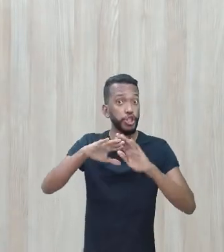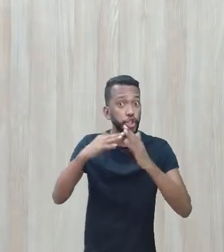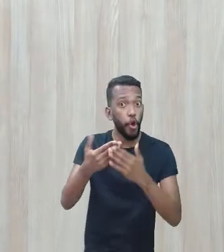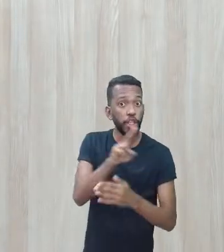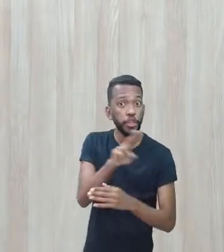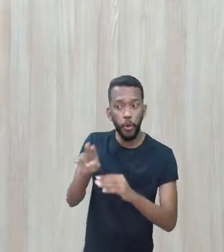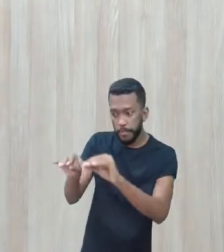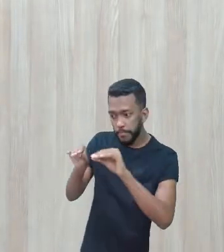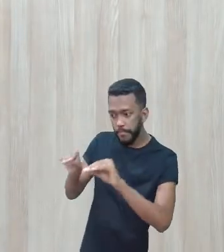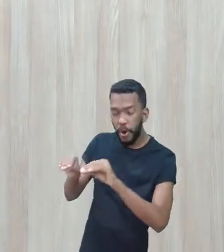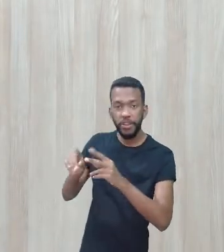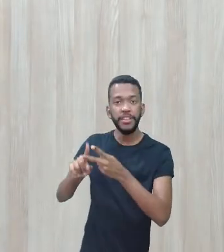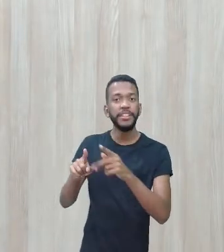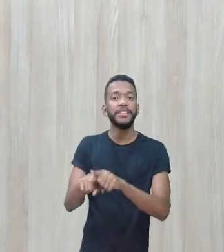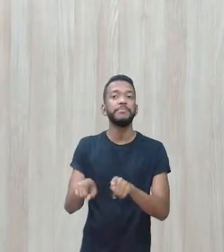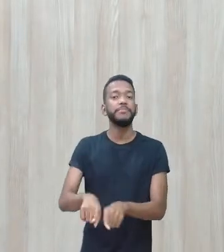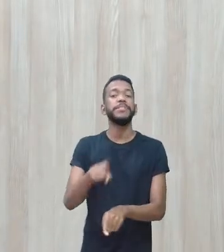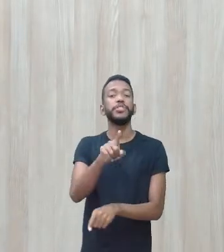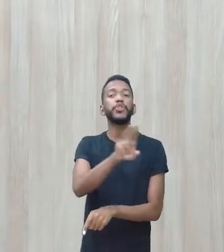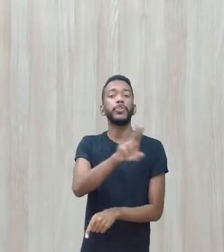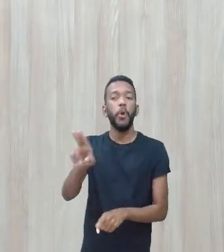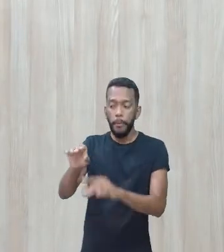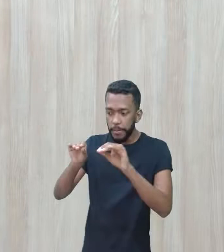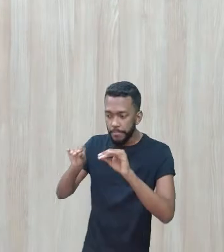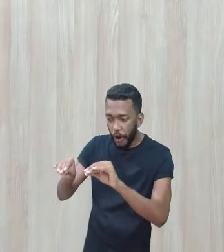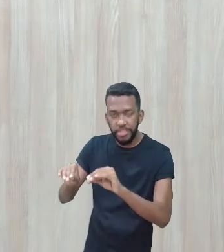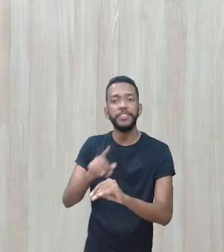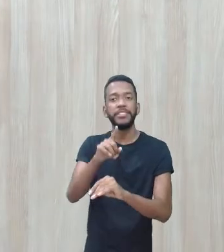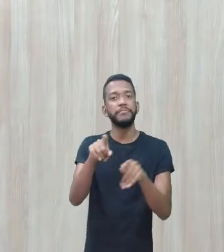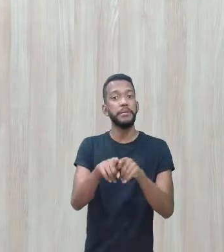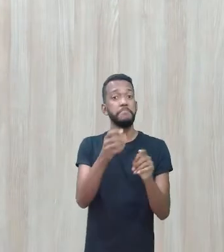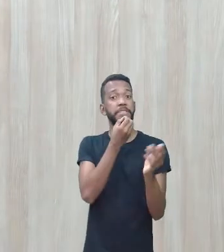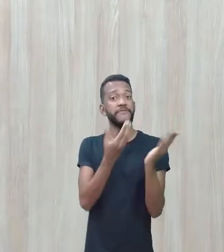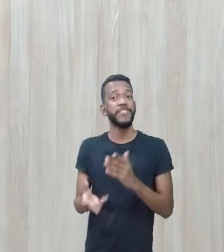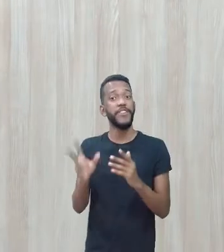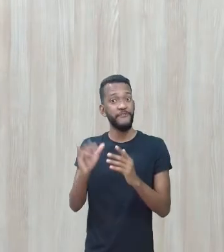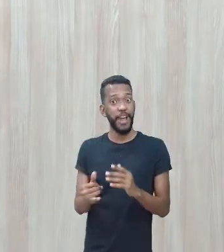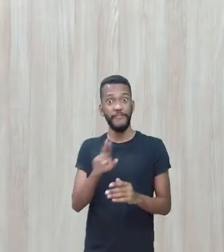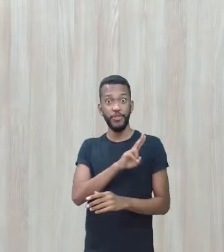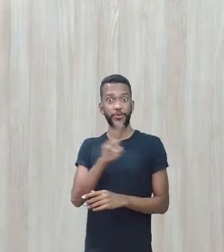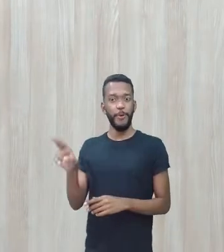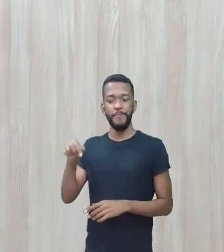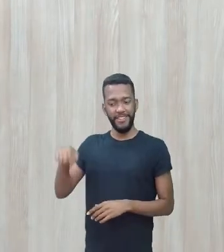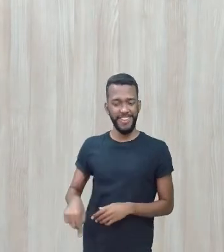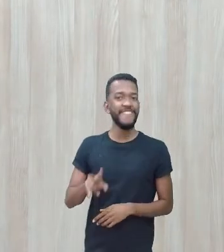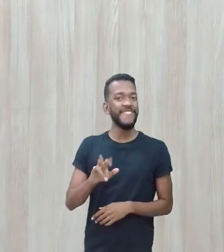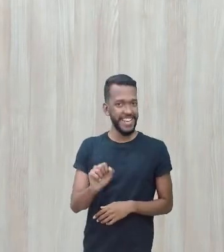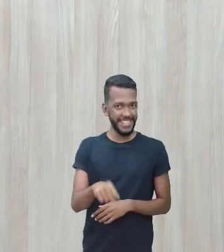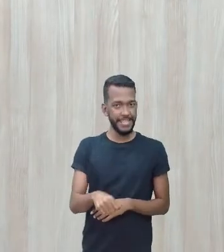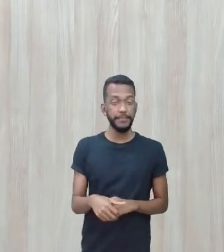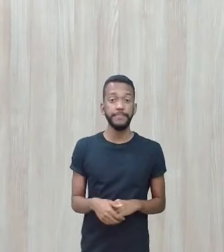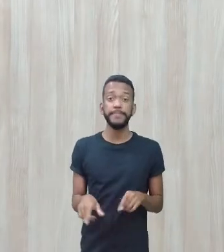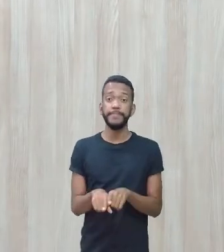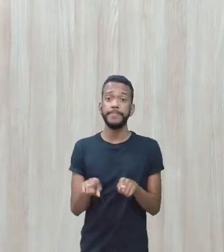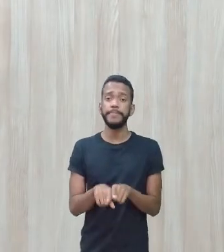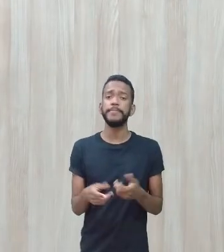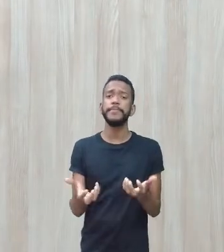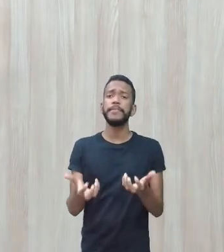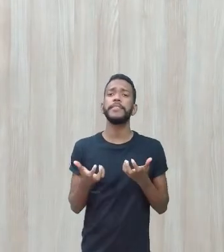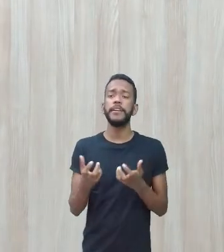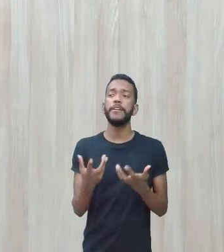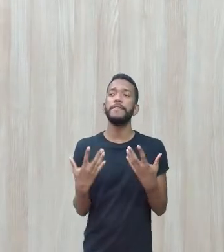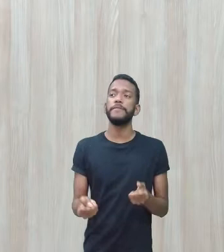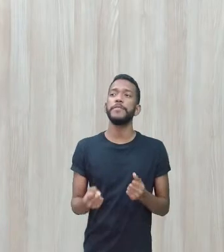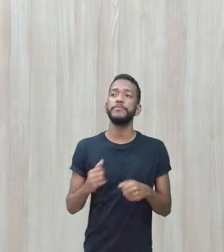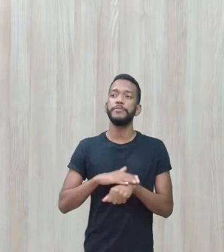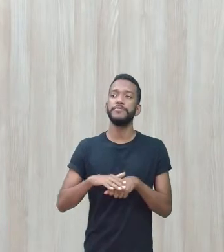você é, seu nome, que sua participação será muito bem-vinda aqui com a gente, tá bom? E aí, o que é que nós vamos falar hoje, né?